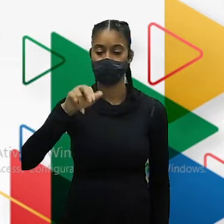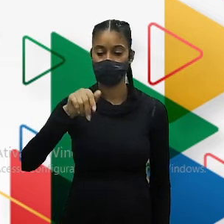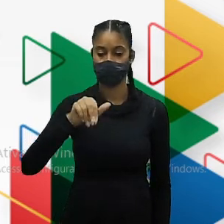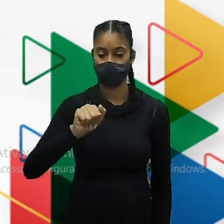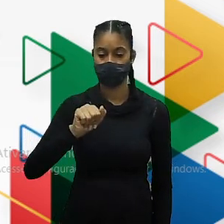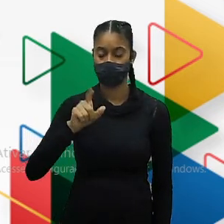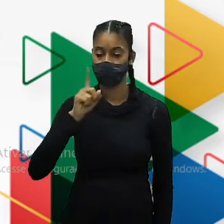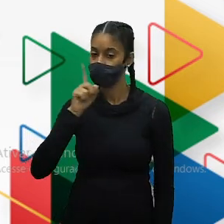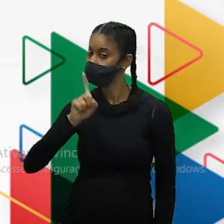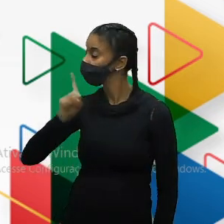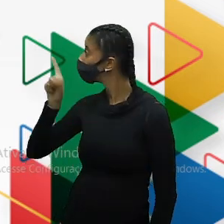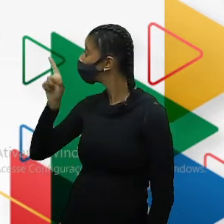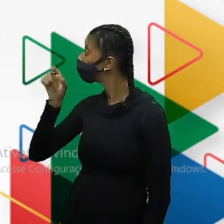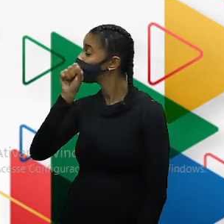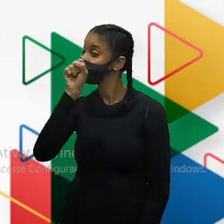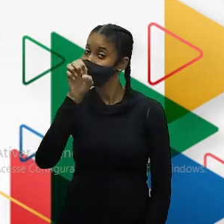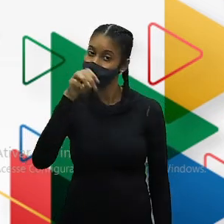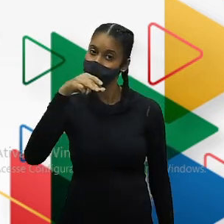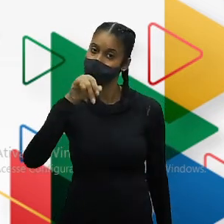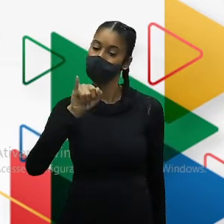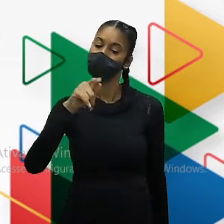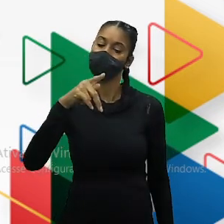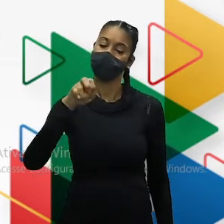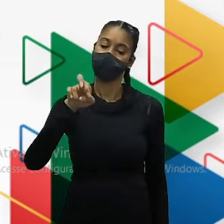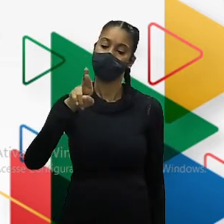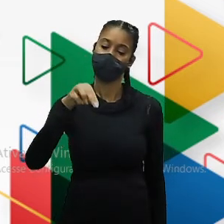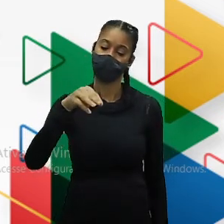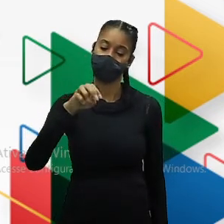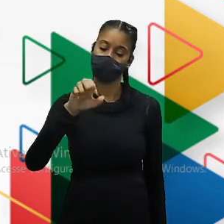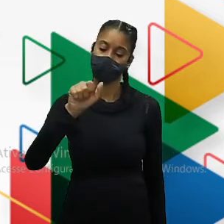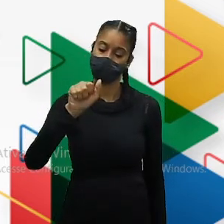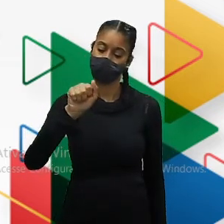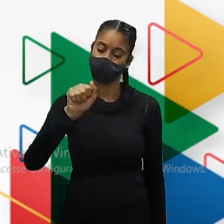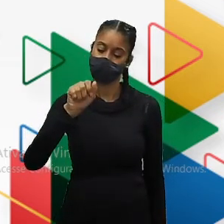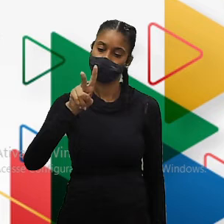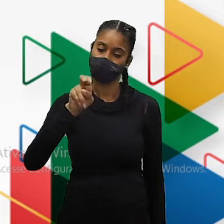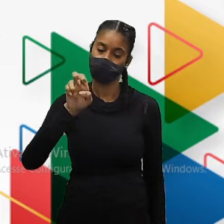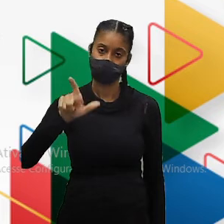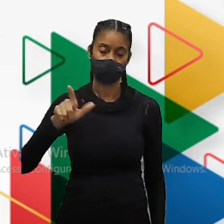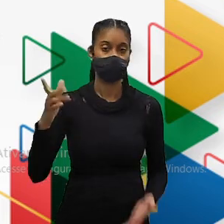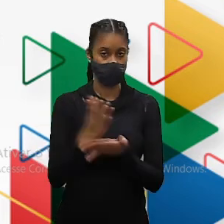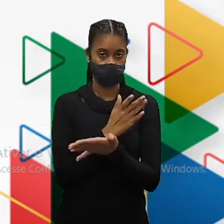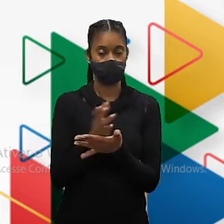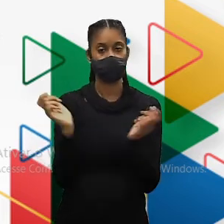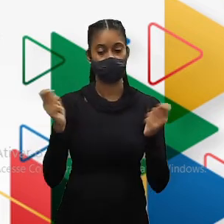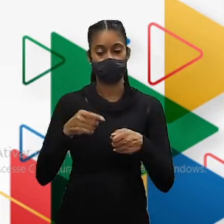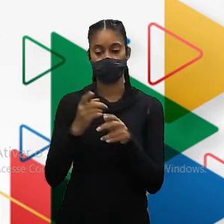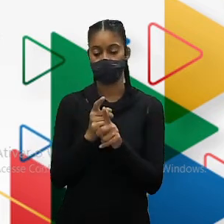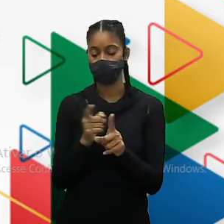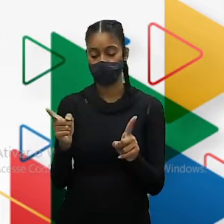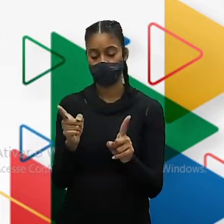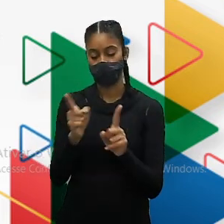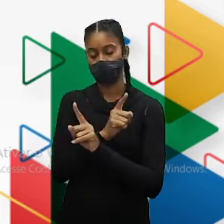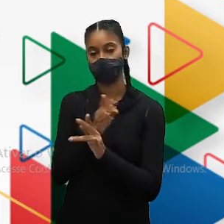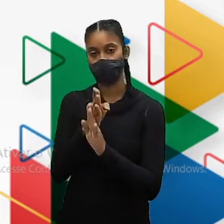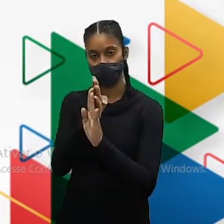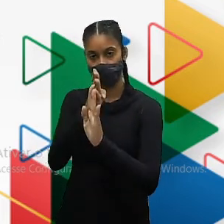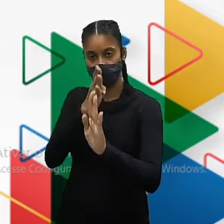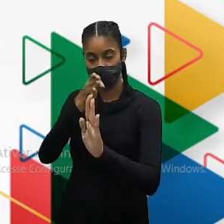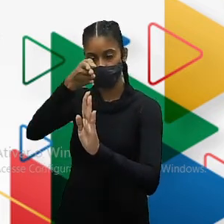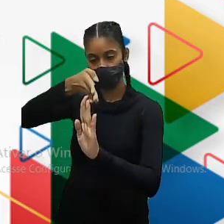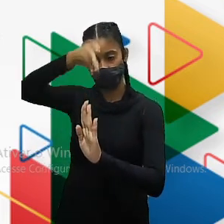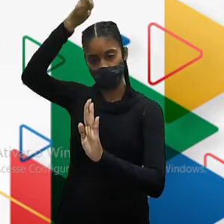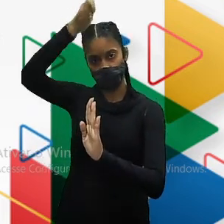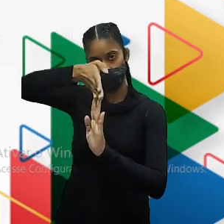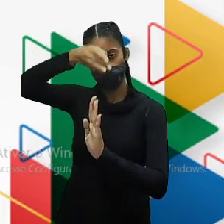já sugere. Algumas substâncias são capazes de passar pela membrana, outras não. Quem é capaz de passar pela